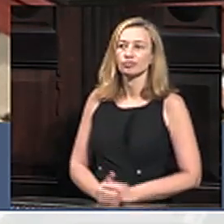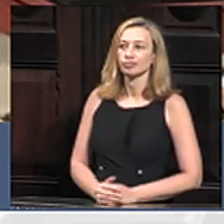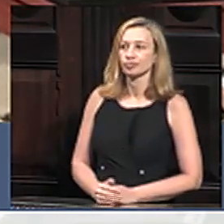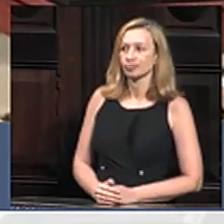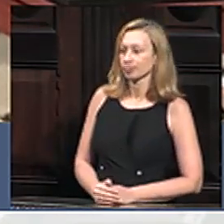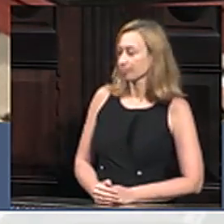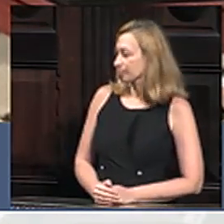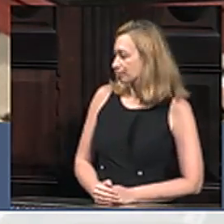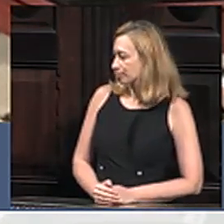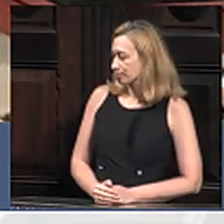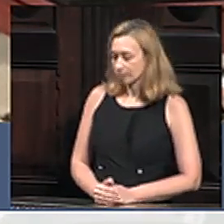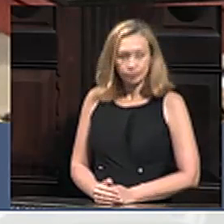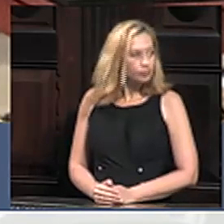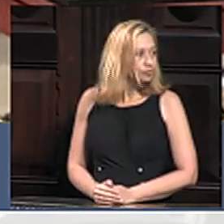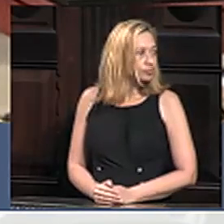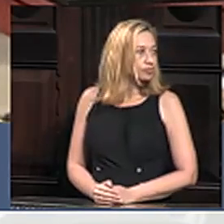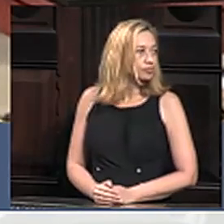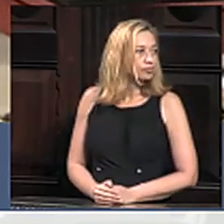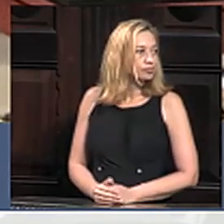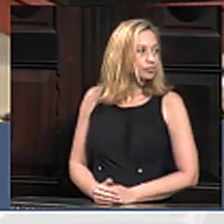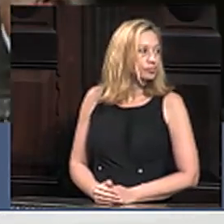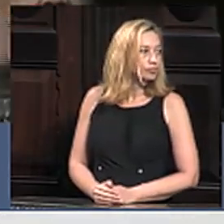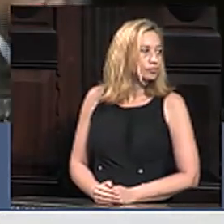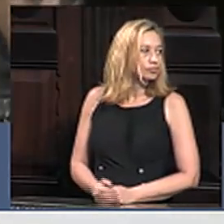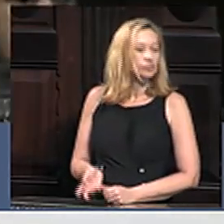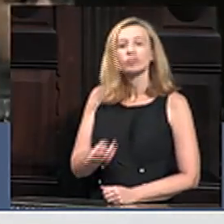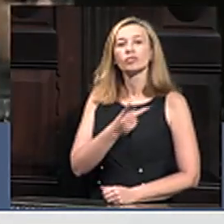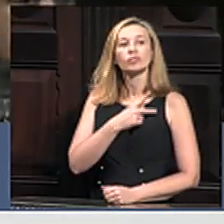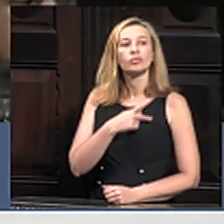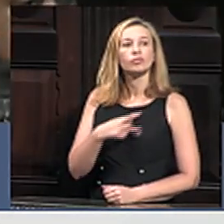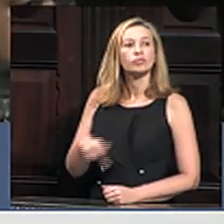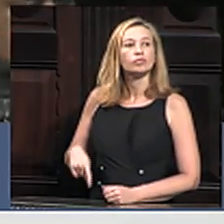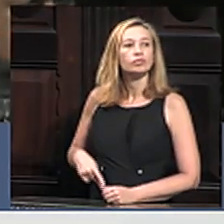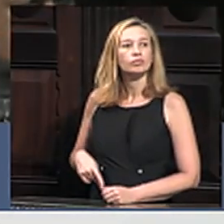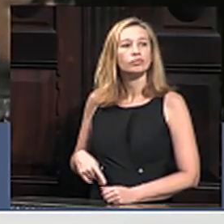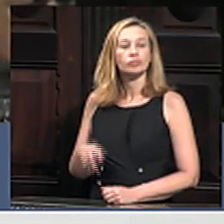Pela ordem. A presidência proclama o resultado.